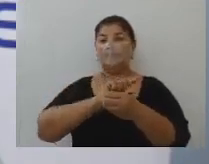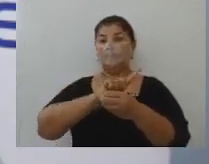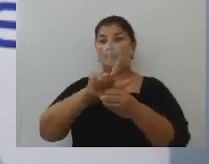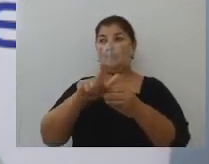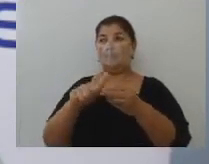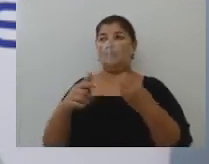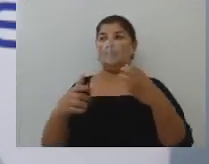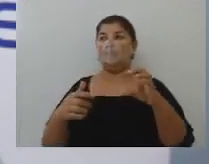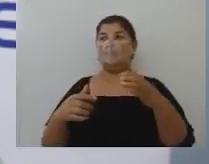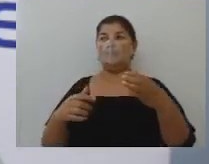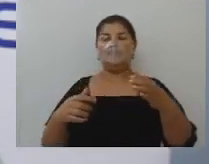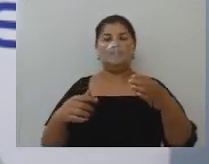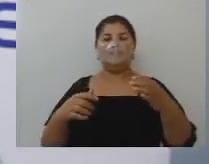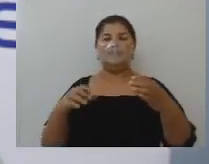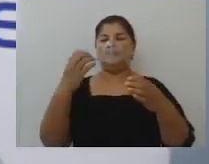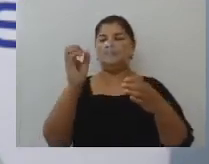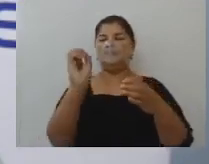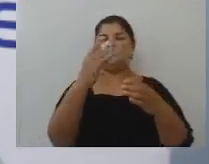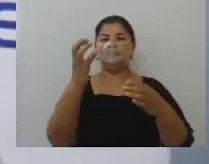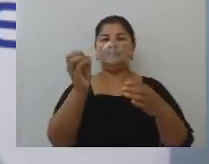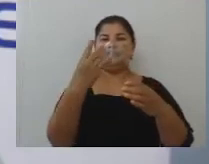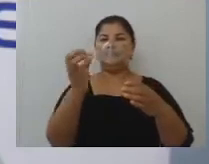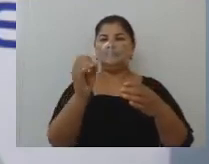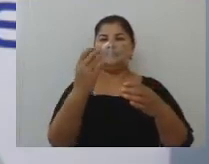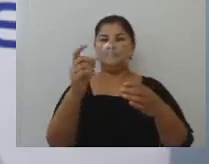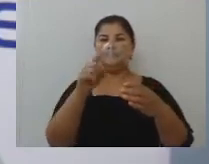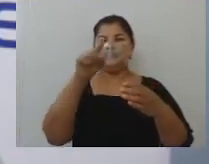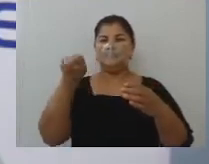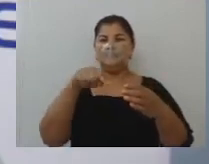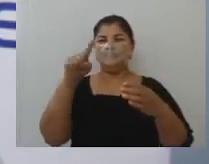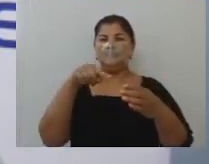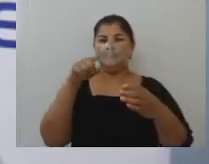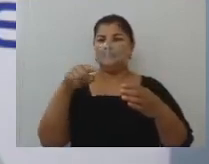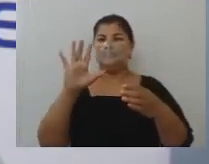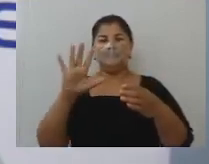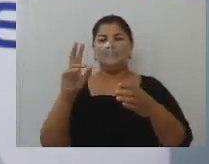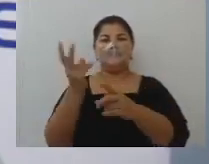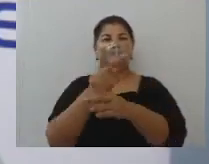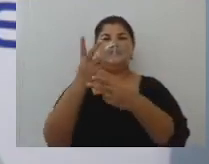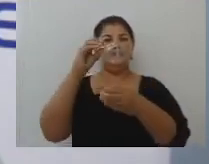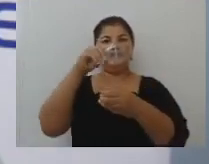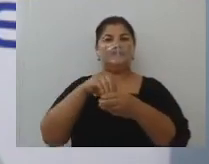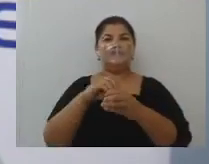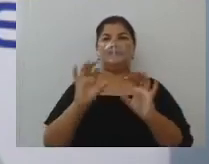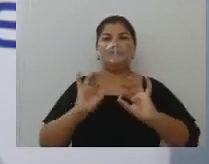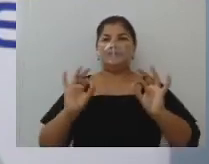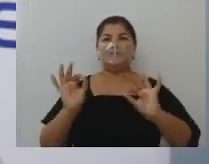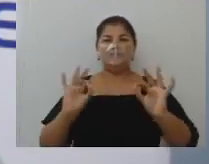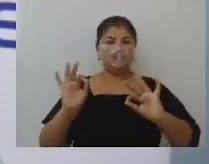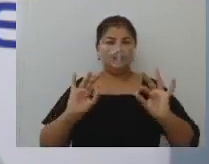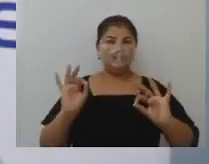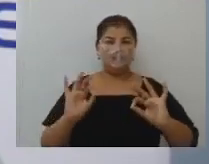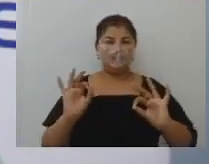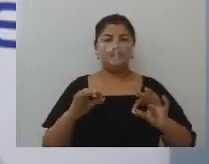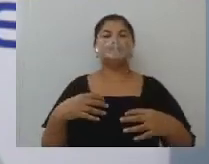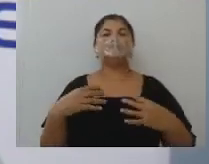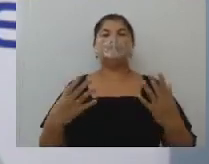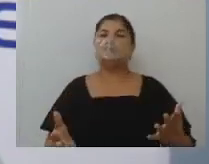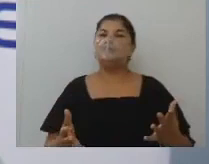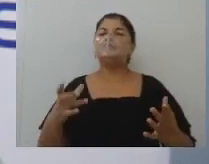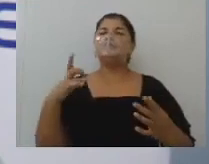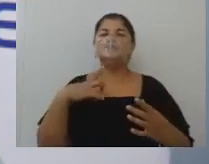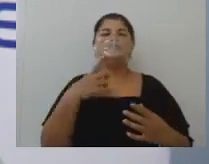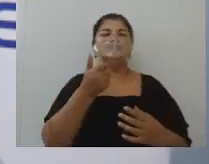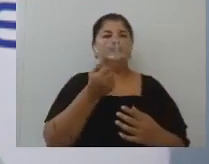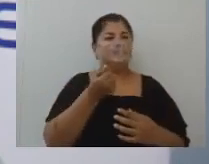girando porque eu estou balançando a mão, aí ele gira aqui, tá? Mas ele não tem acesso a vento aqui em cima dele. Ele tem um pouquinho